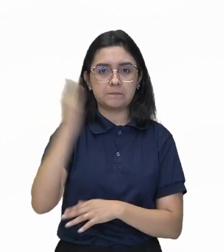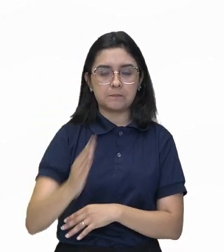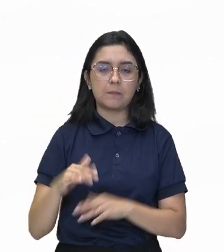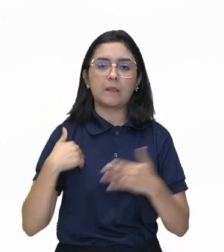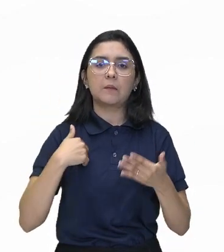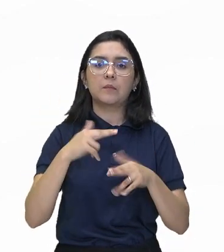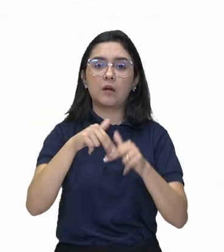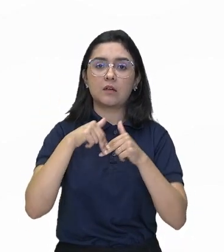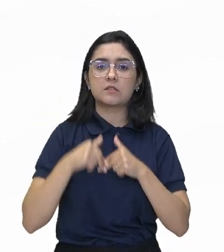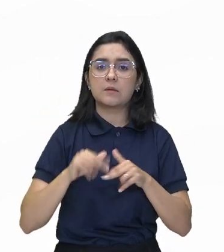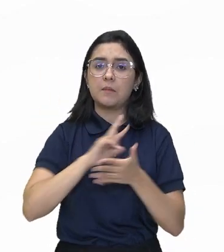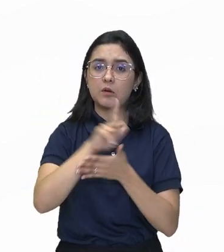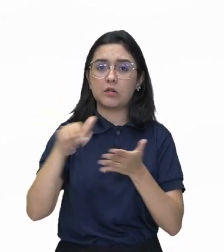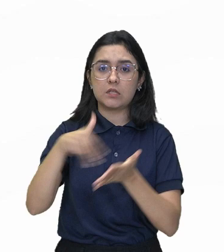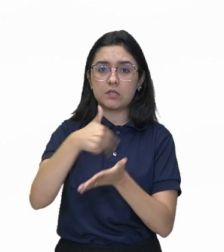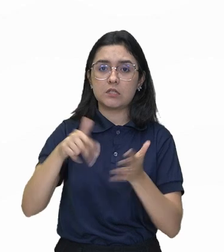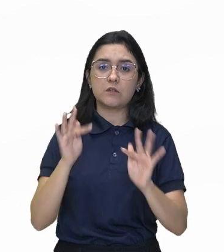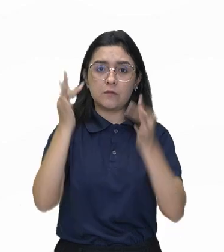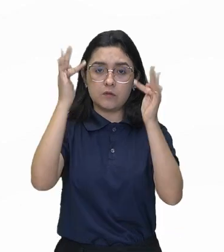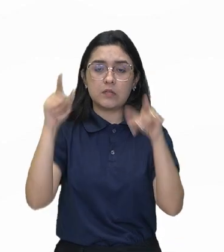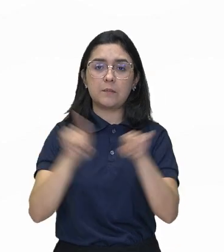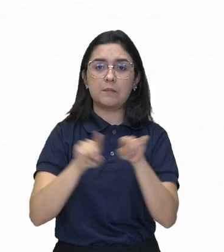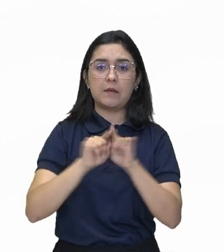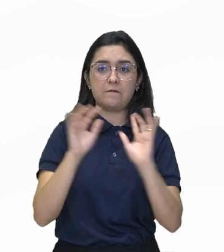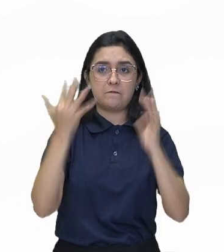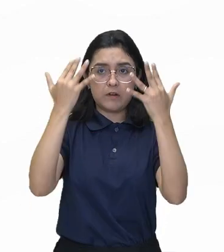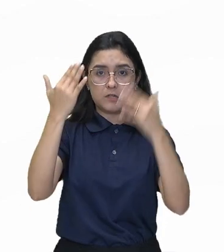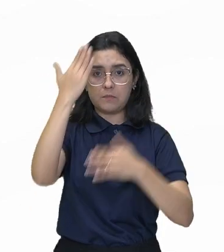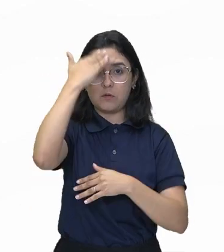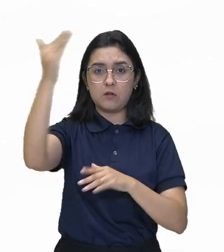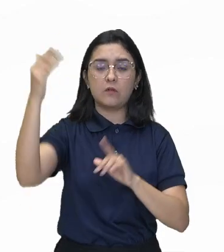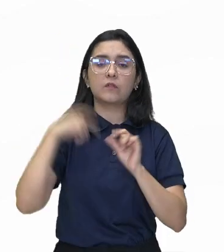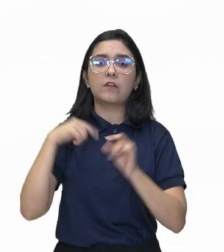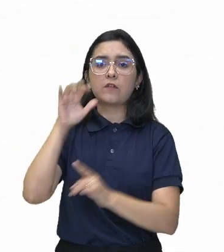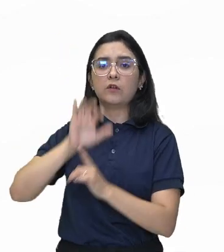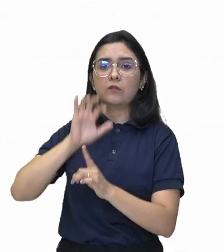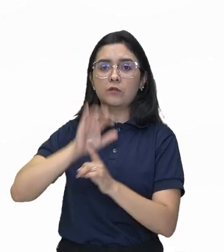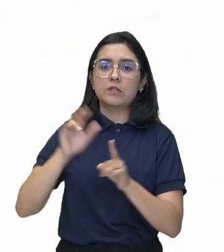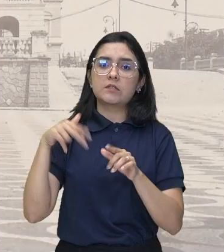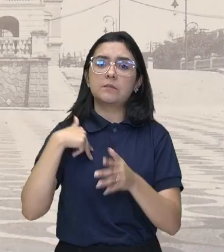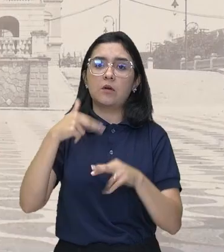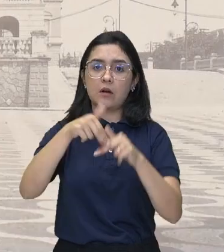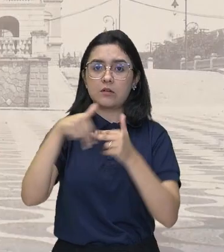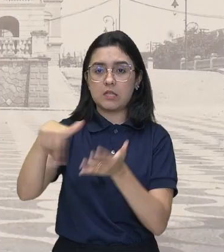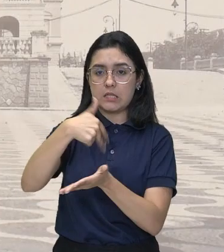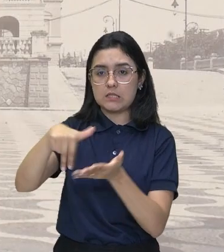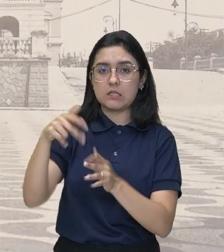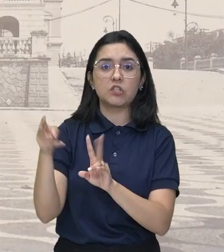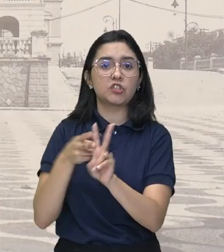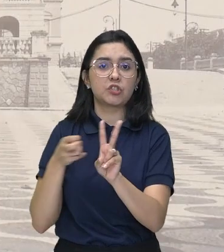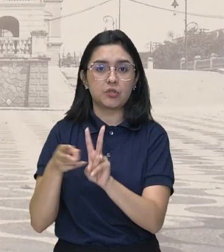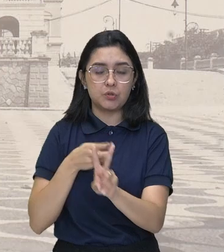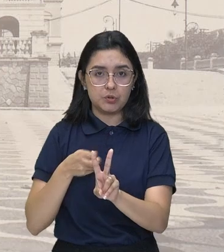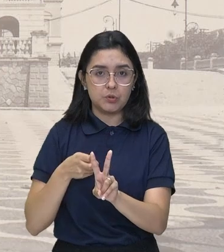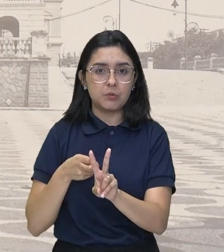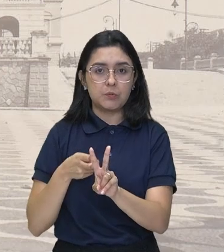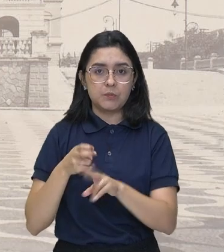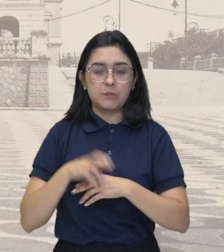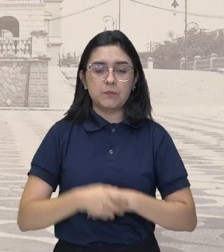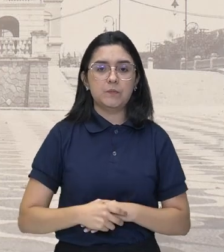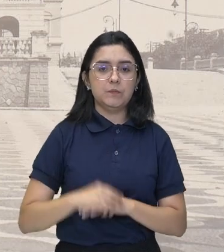danças folclóricas ou mesmo festas populares foram inspiradas por ela, que é o quê? É a